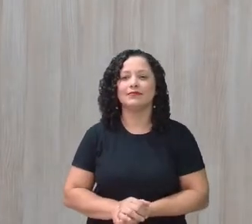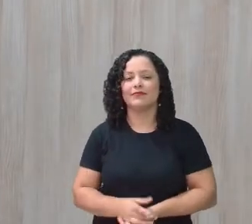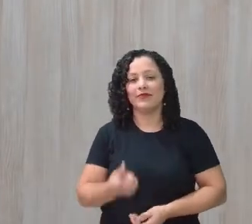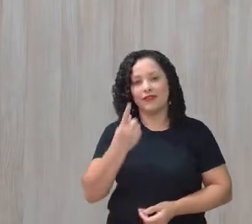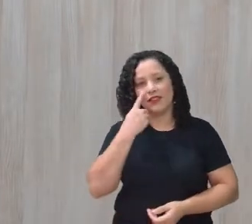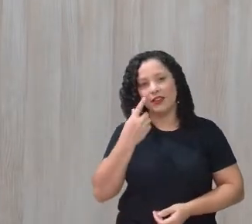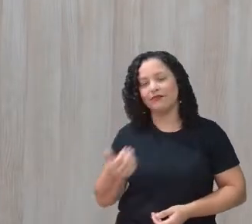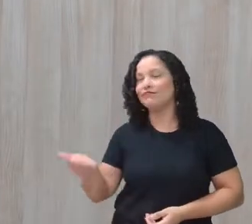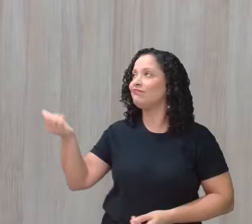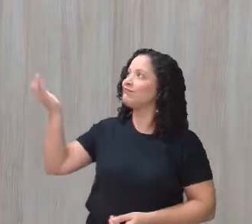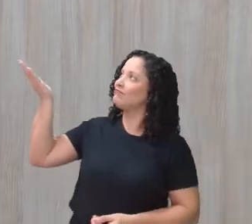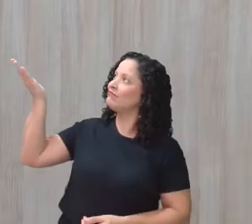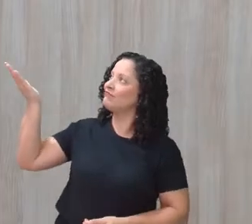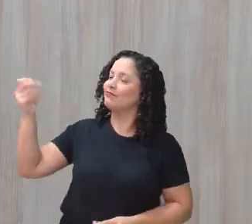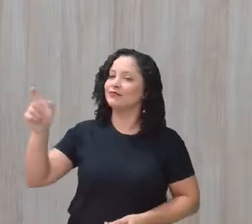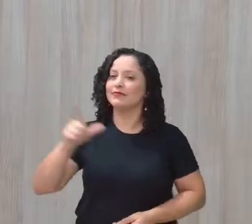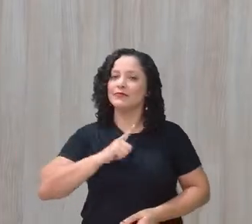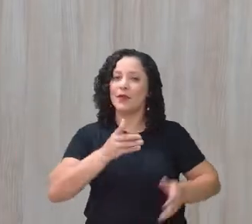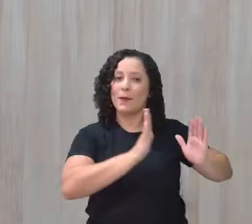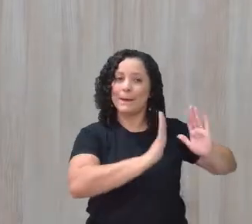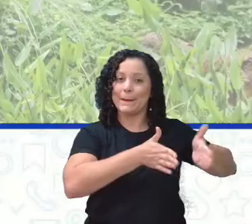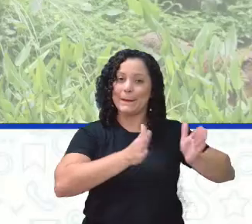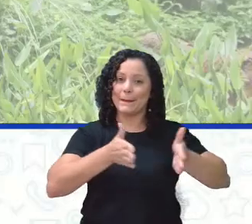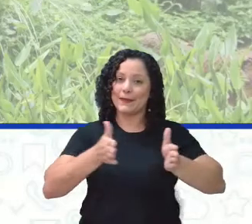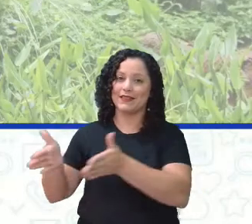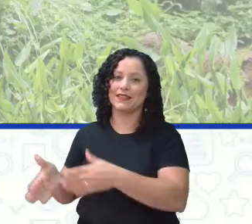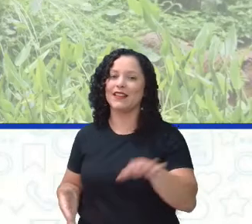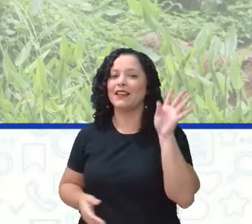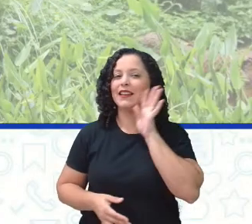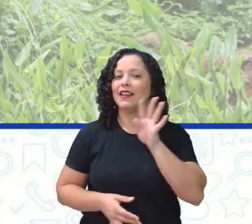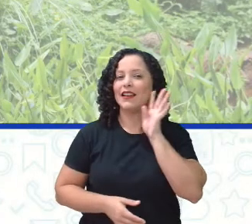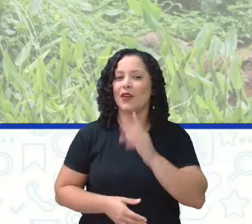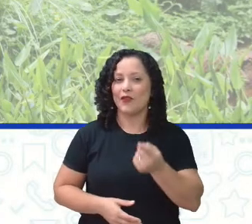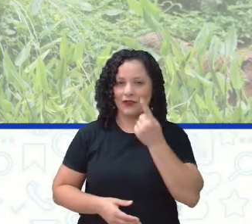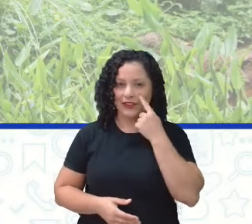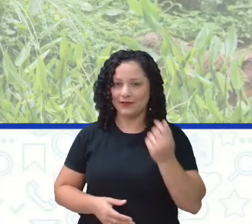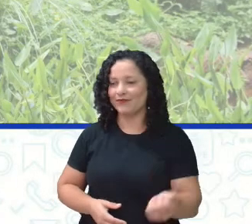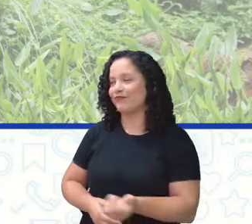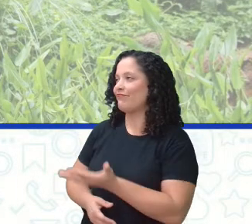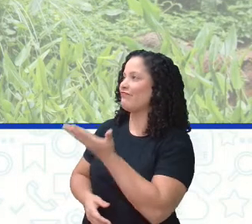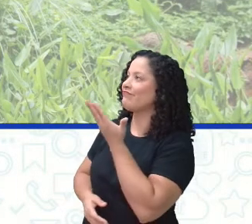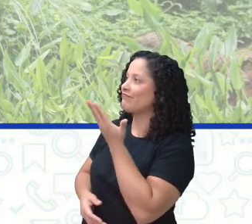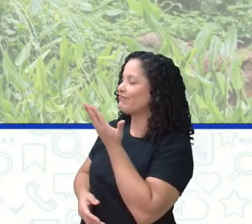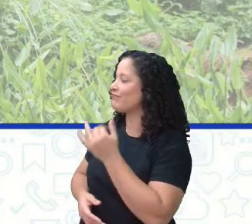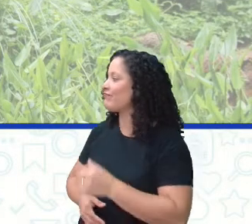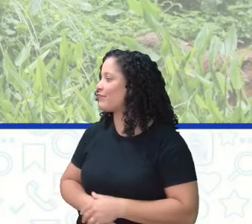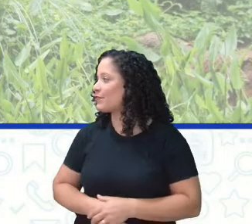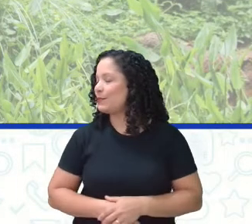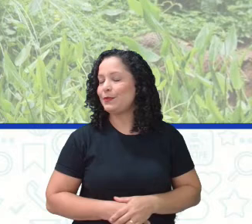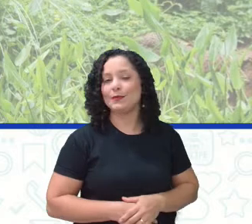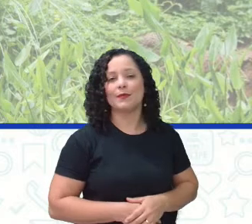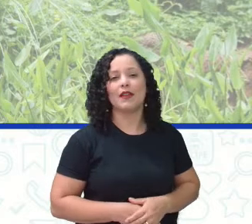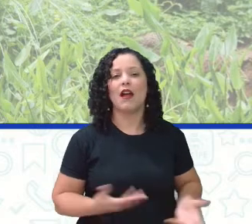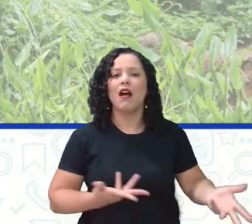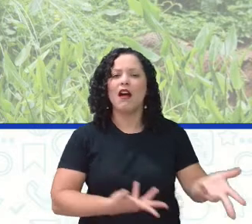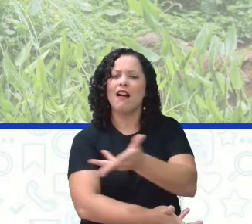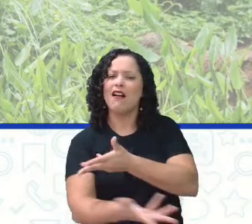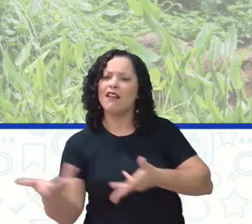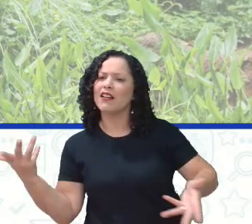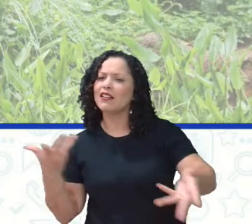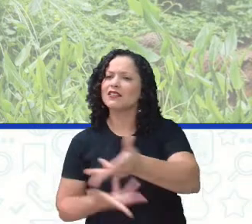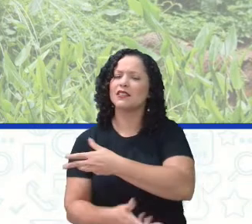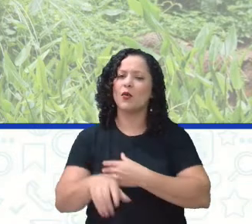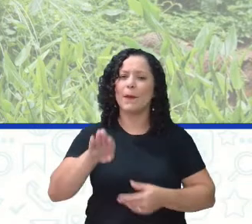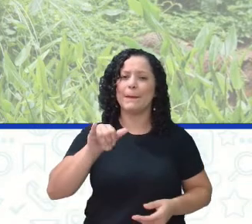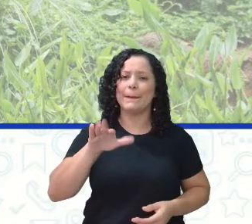aqui para vocês, ó, um esqueminha bem legal, né, que vai chegar aí na sua tela, para você perceber essa relação da biosfera. Ó.